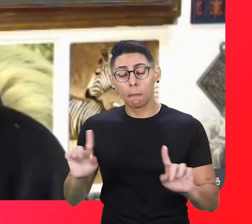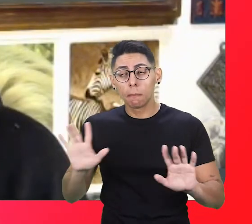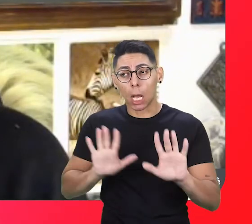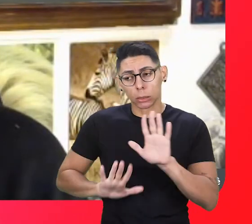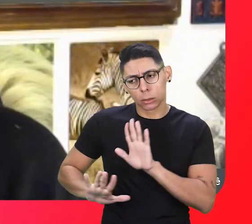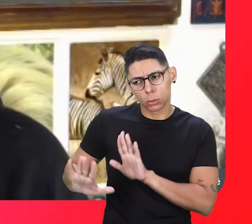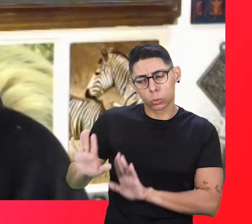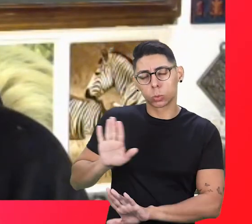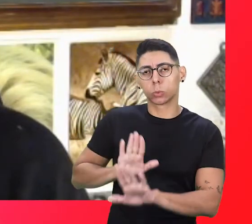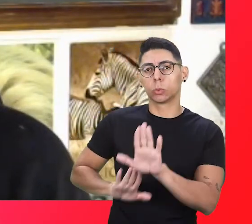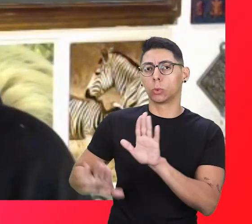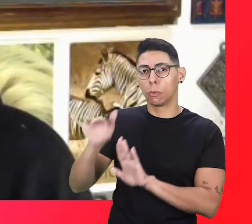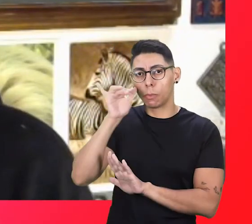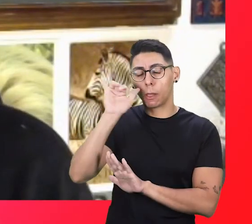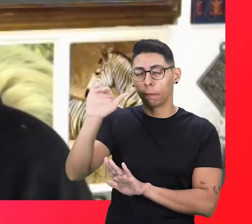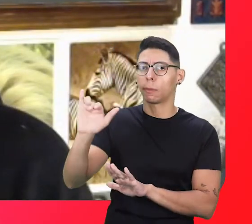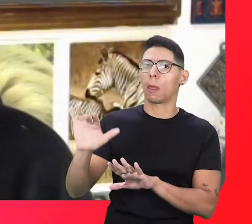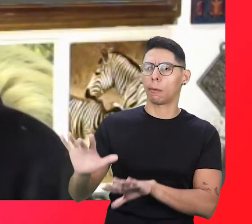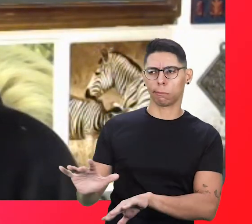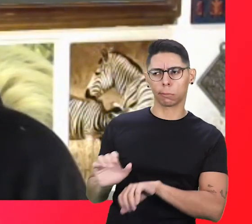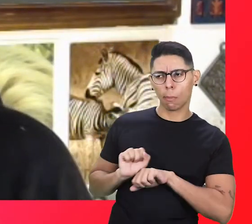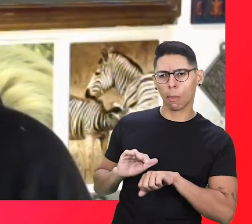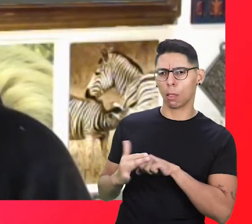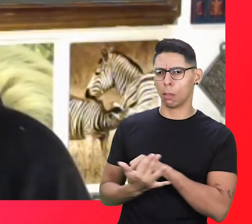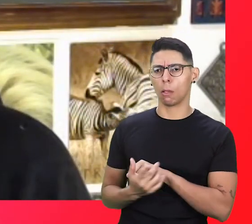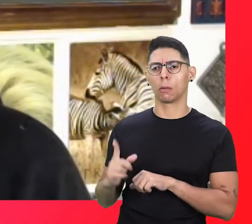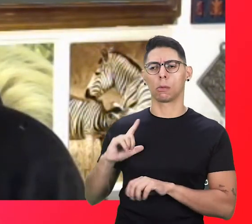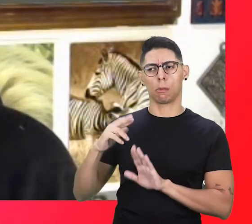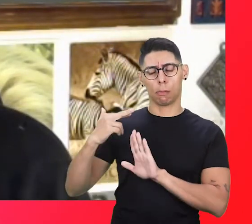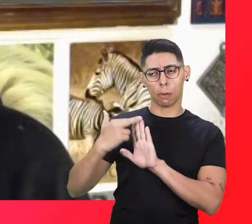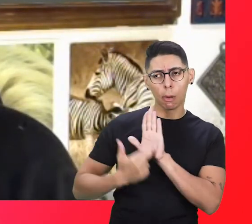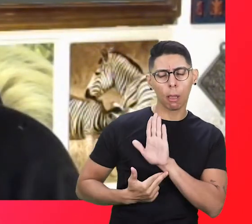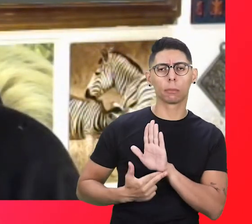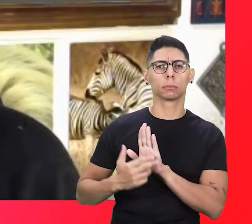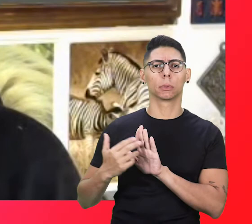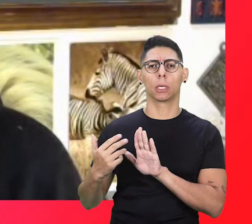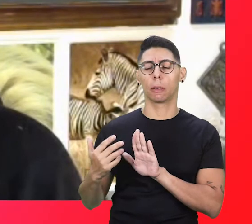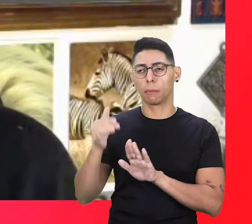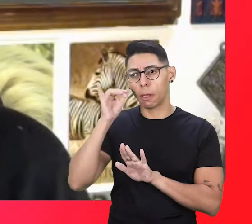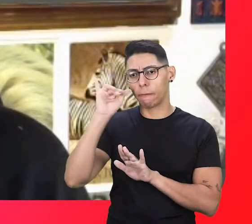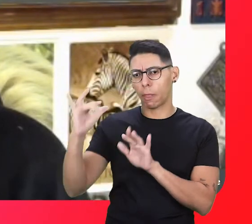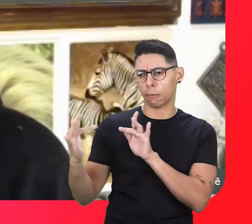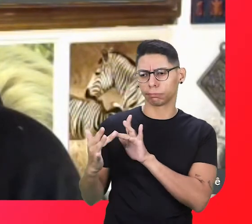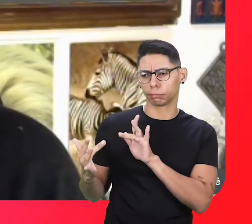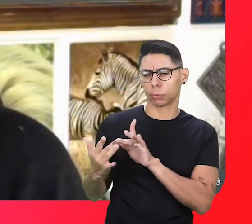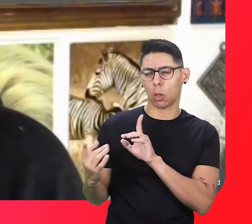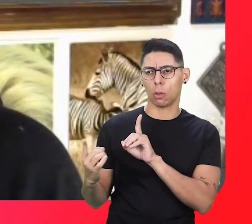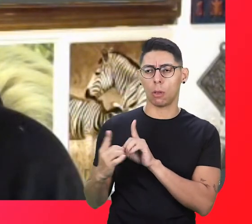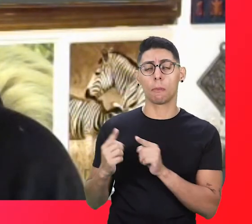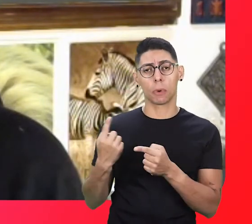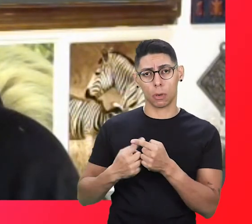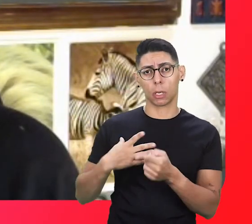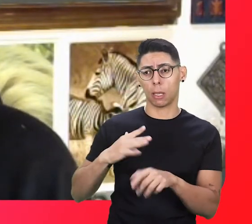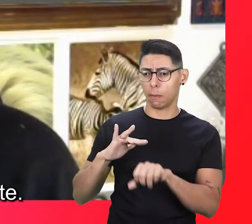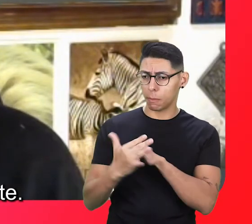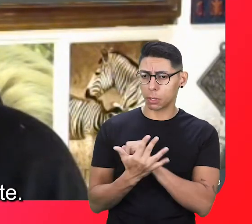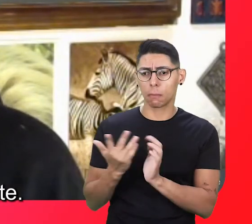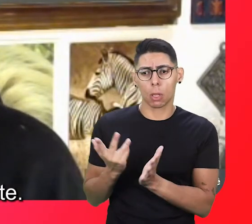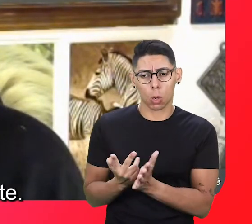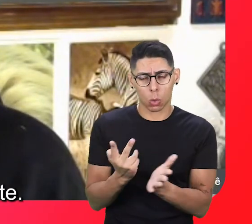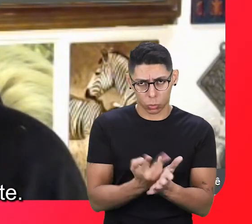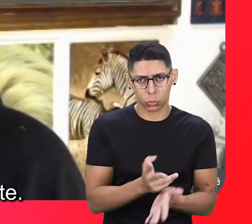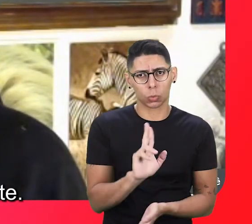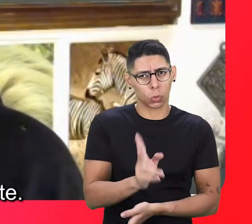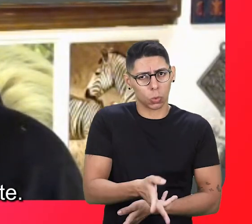bastante cuidado mesmo, bastante rigor com esse negócio do contágio. A gente não entende que acabou, a gente